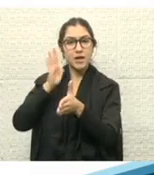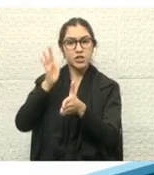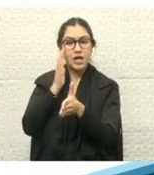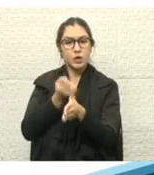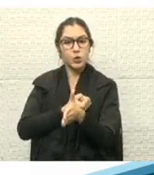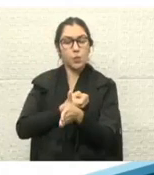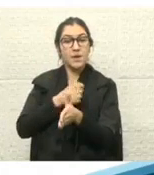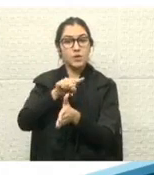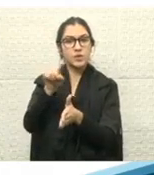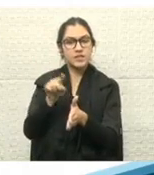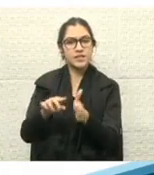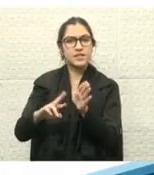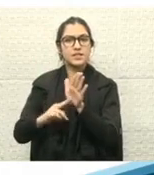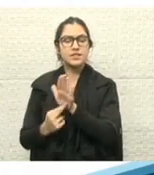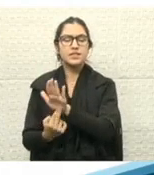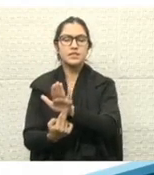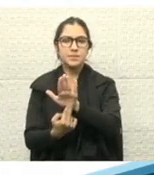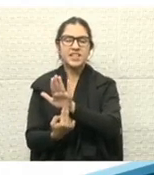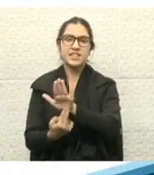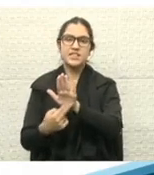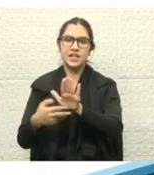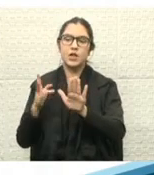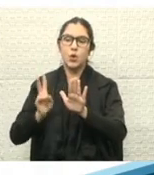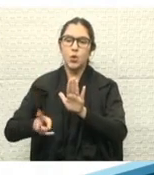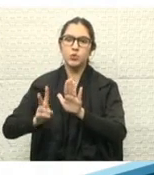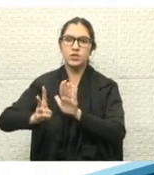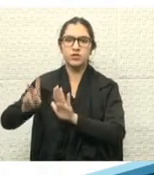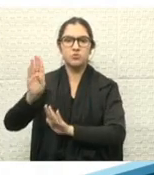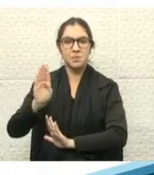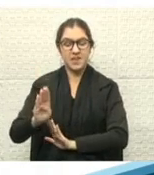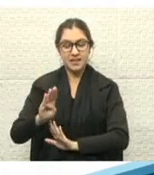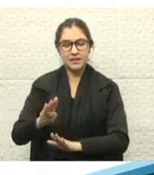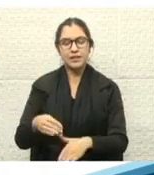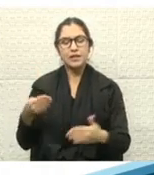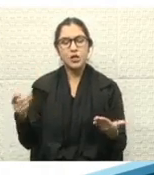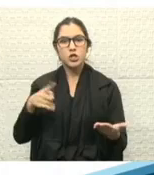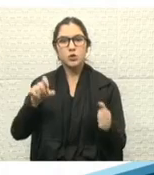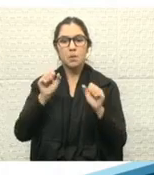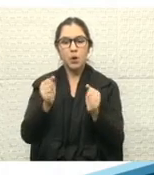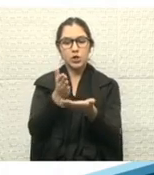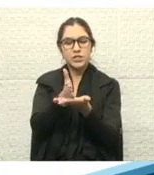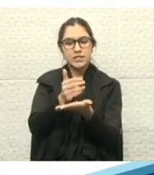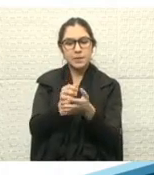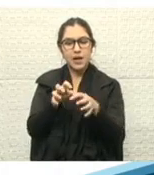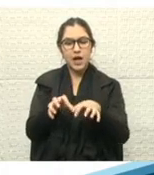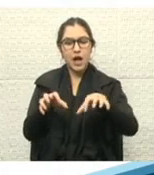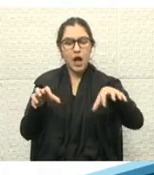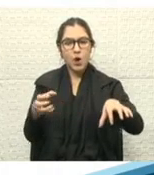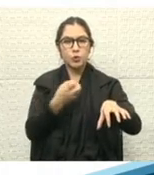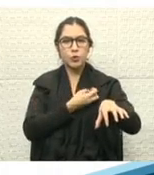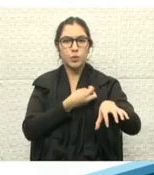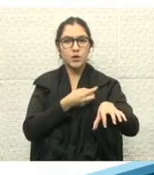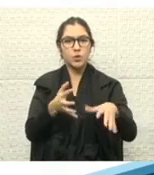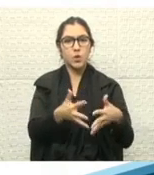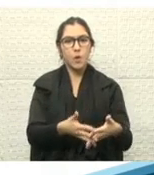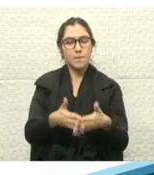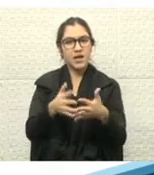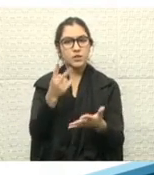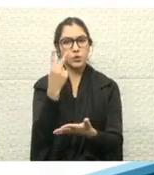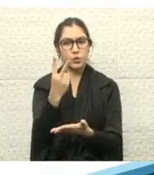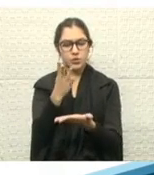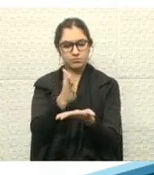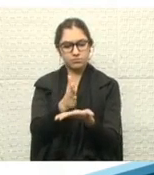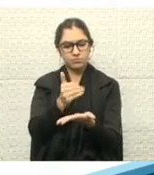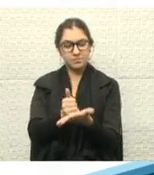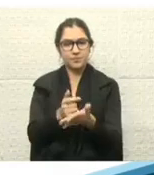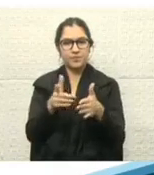Z corresponde a essa constante B. Então, nós podemos separar um número complexo em duas partes,